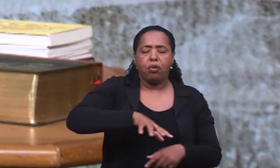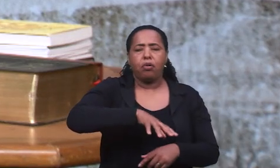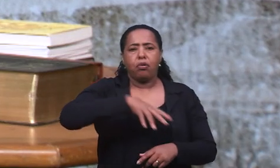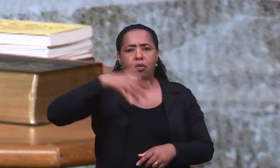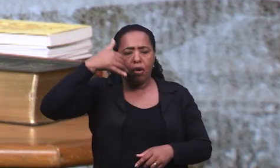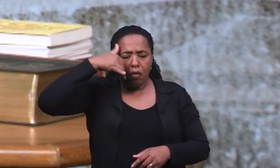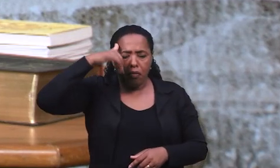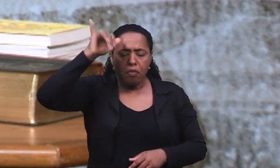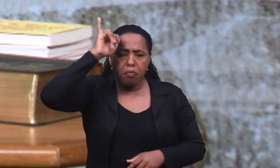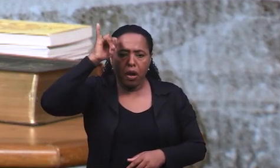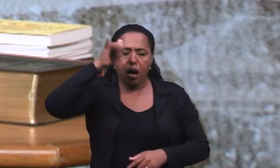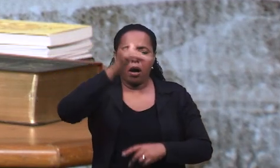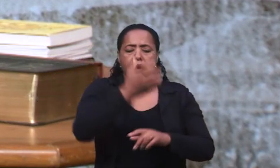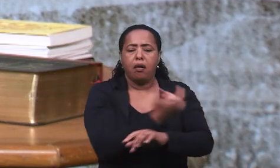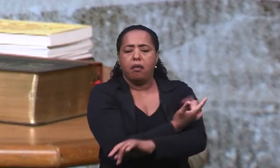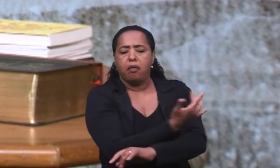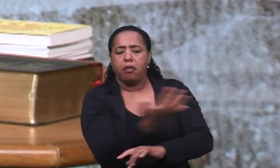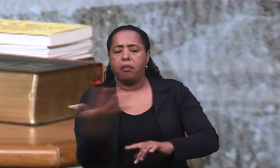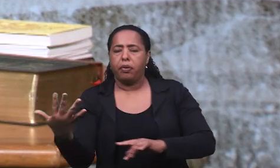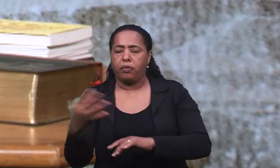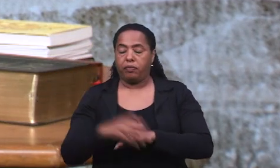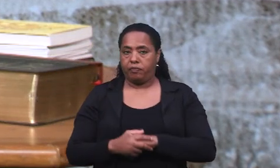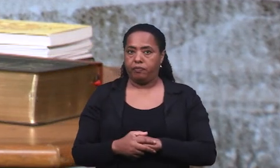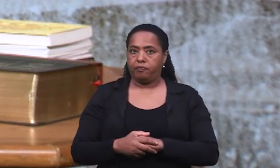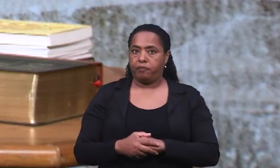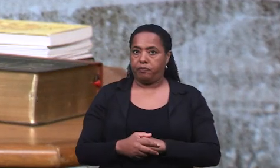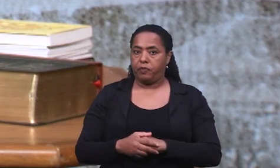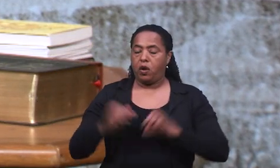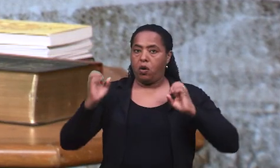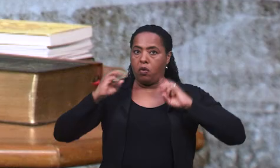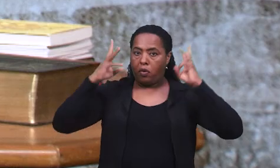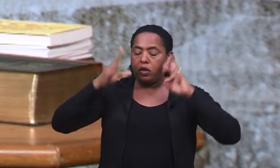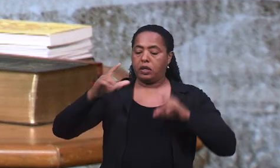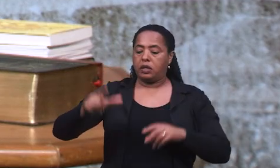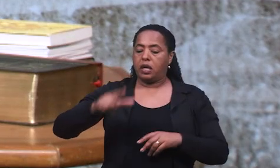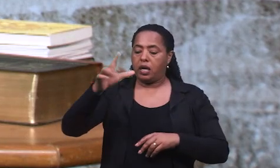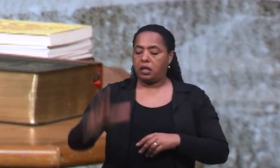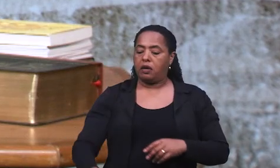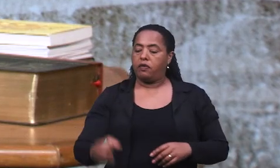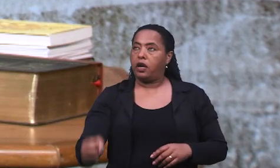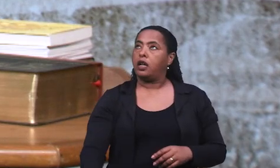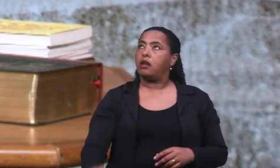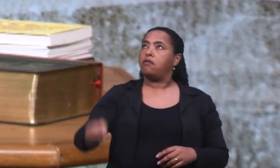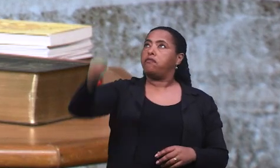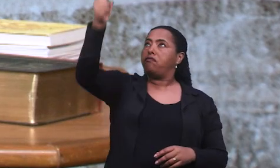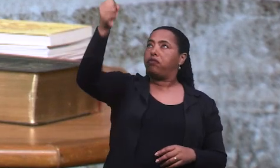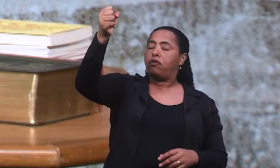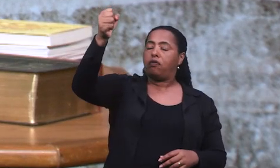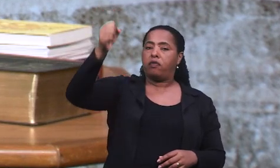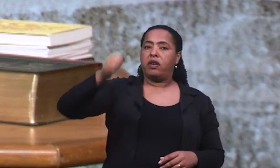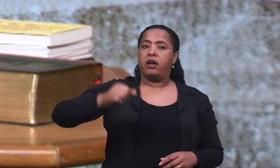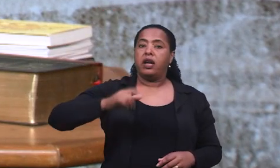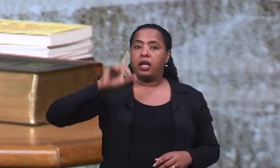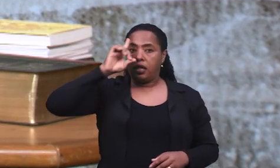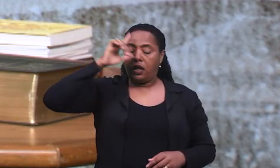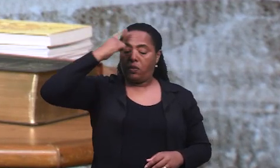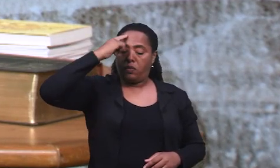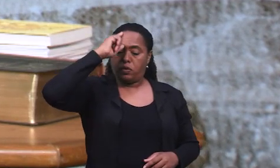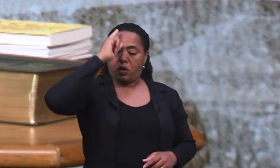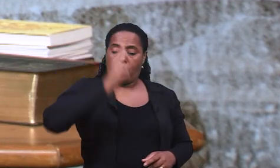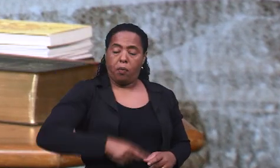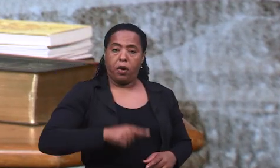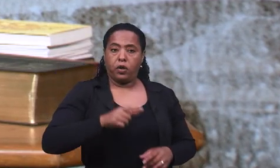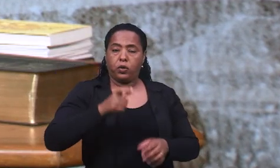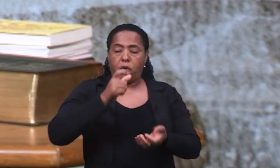Egito. E Moisés estendeu a sua vara para o céu, e o Senhor deu trovões e saraiva, e